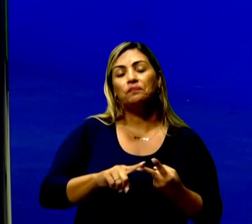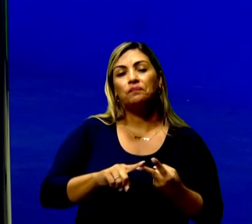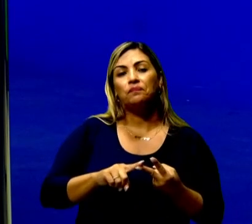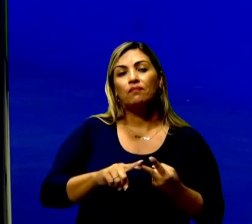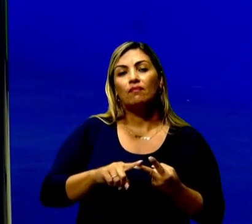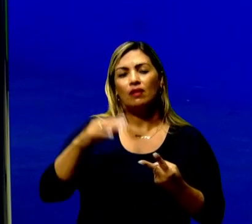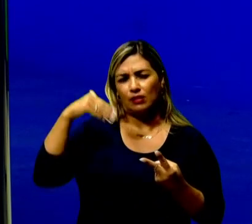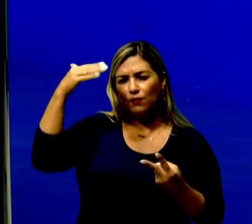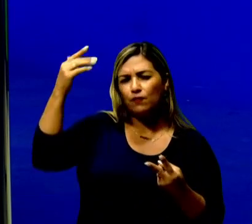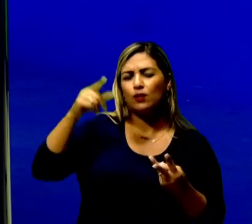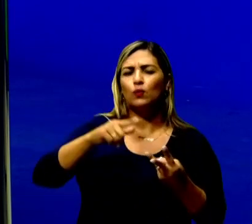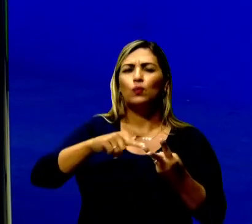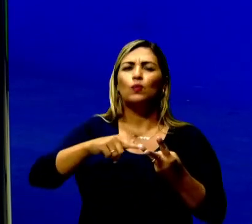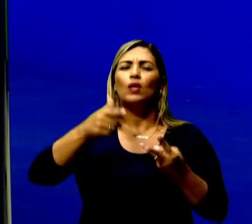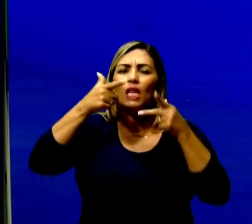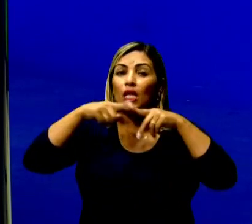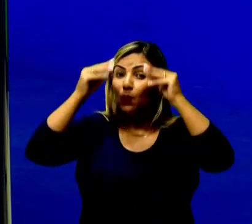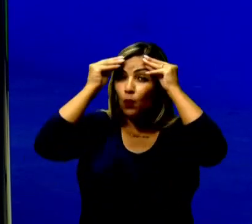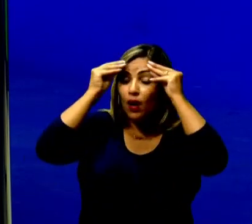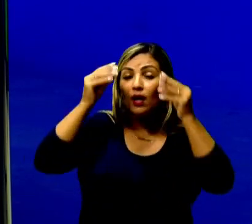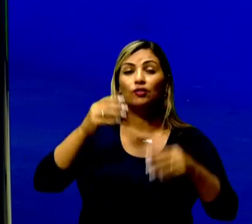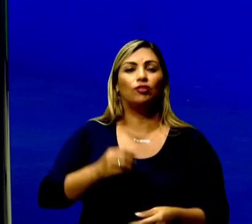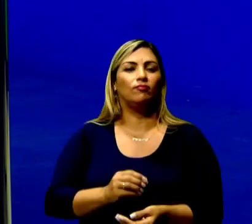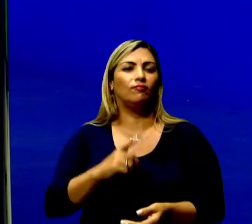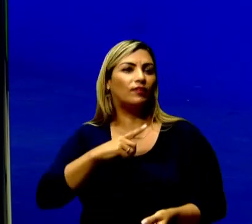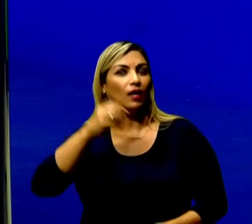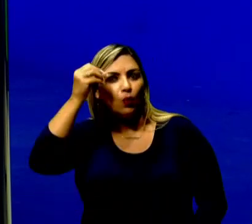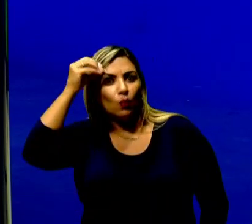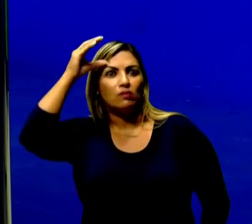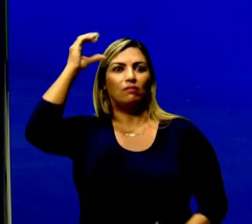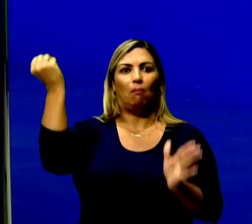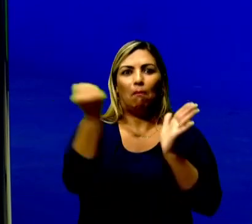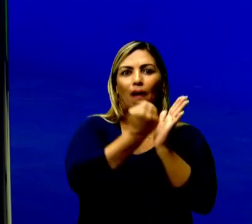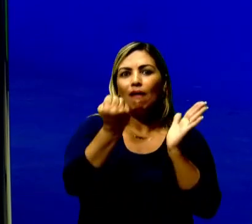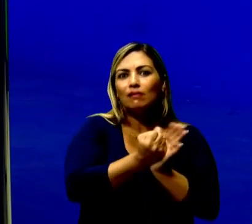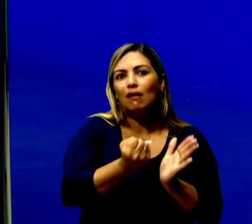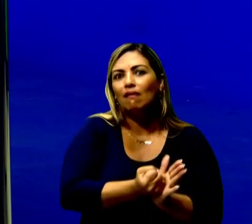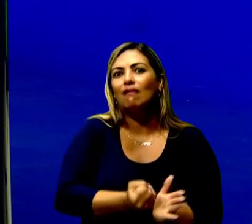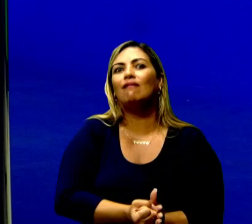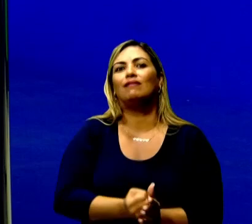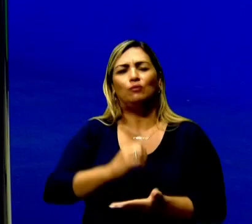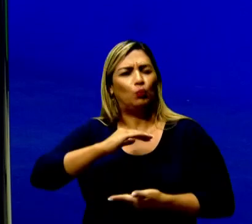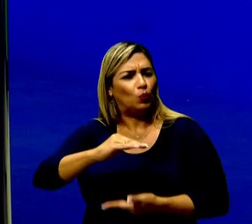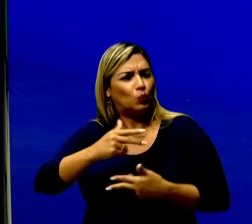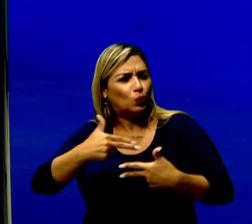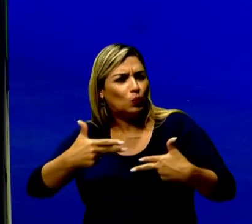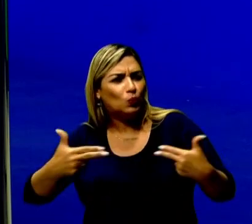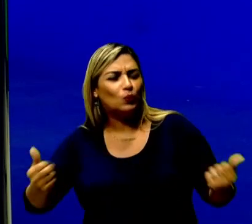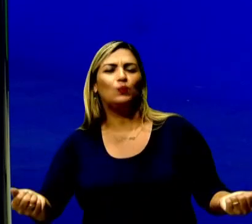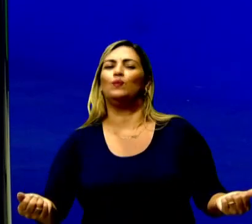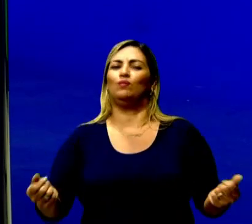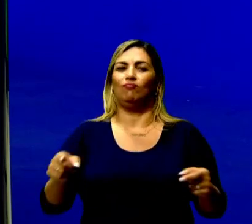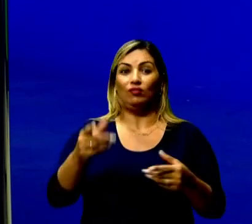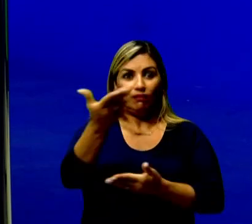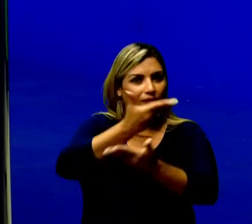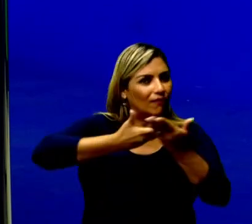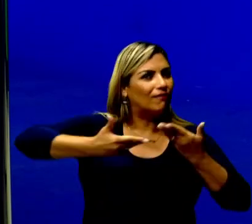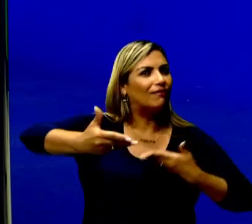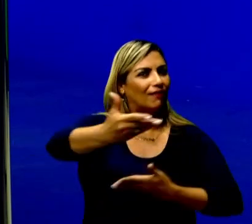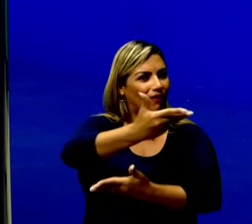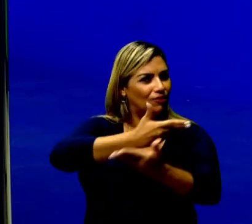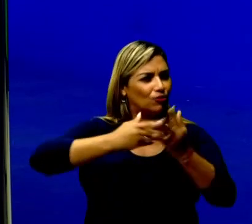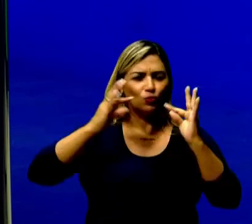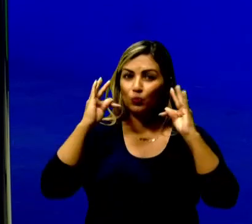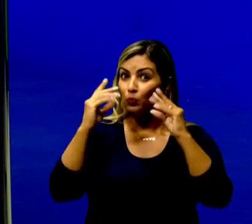estar desenvolvendo a linguagem você vai estar conhecendo grandes marcas e grandes produtos e você vai estar interagindo